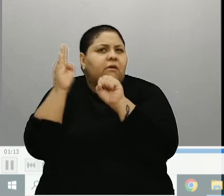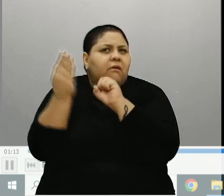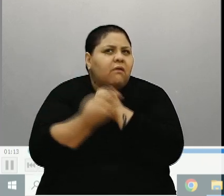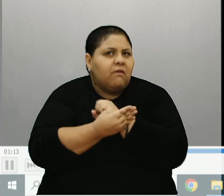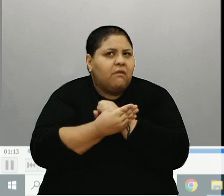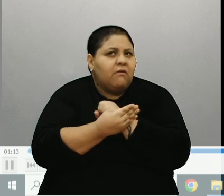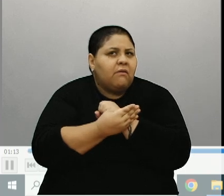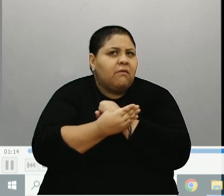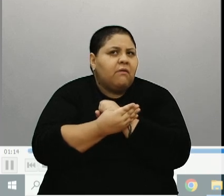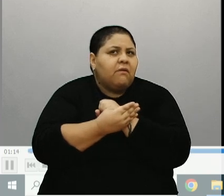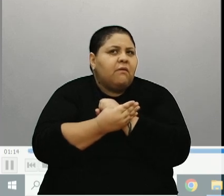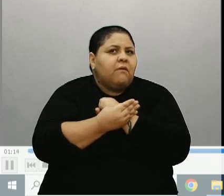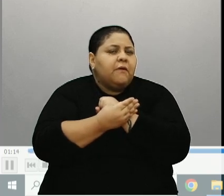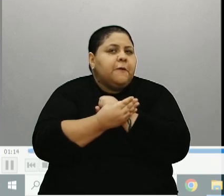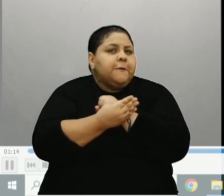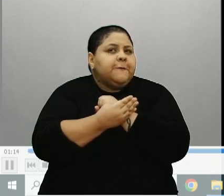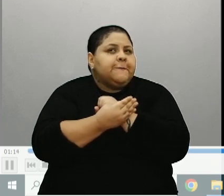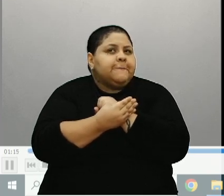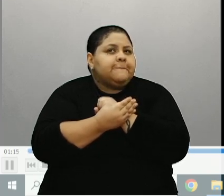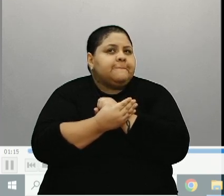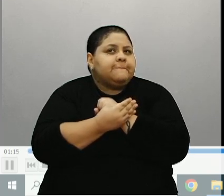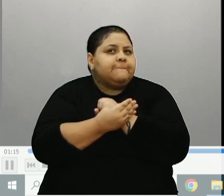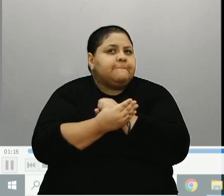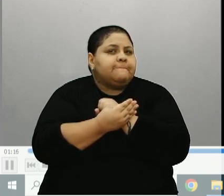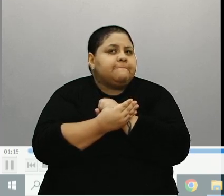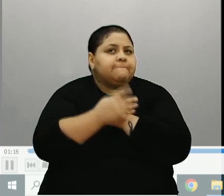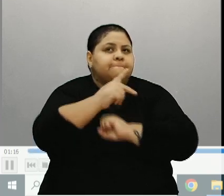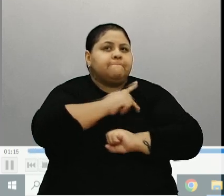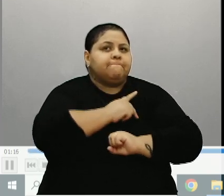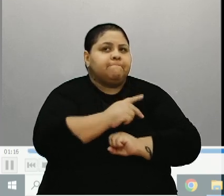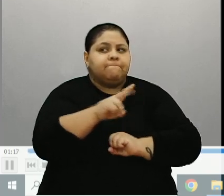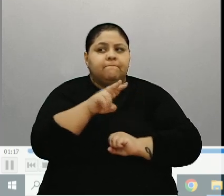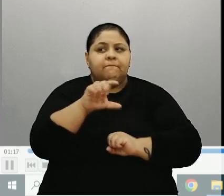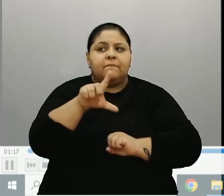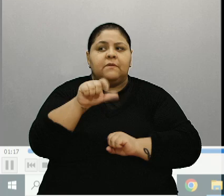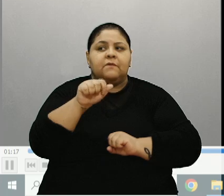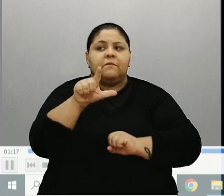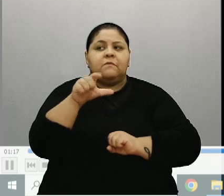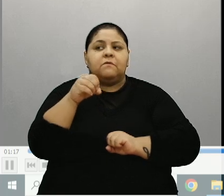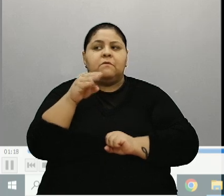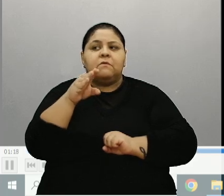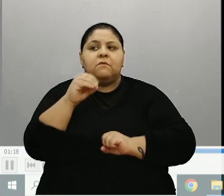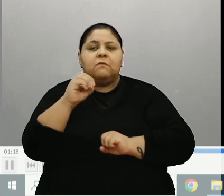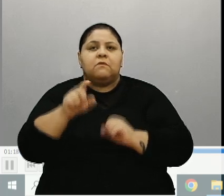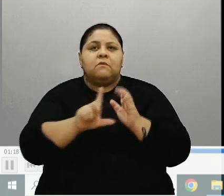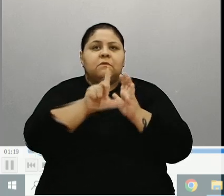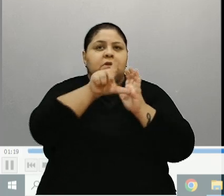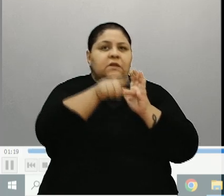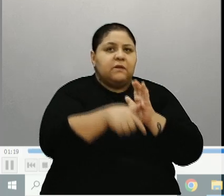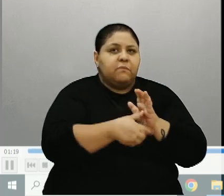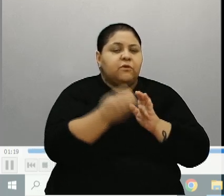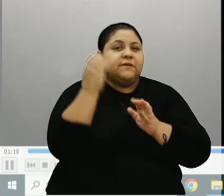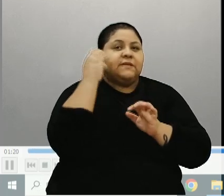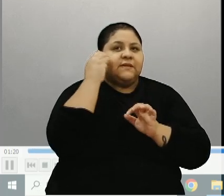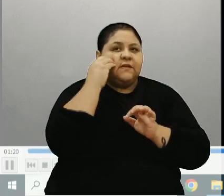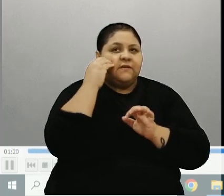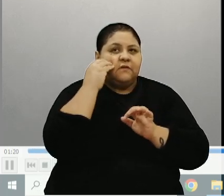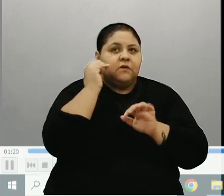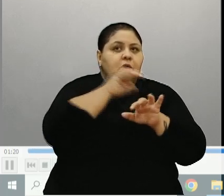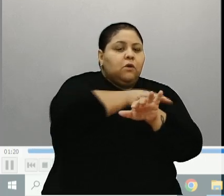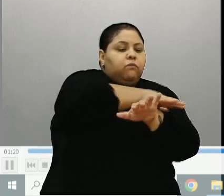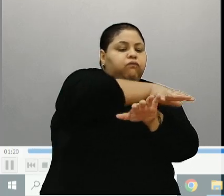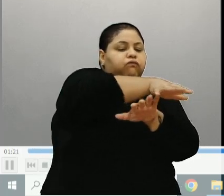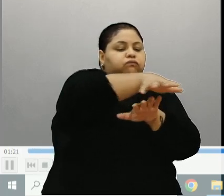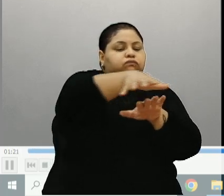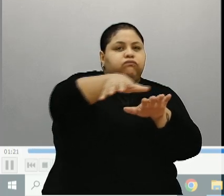no bairro da Tânia Menezes, que ela é a presidente do Vila Lobos, e depois nós vamos lá pro Santa Bárbara de Anarrec. Nós vamos tentar fazer